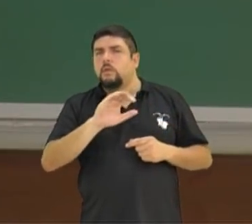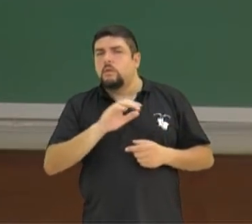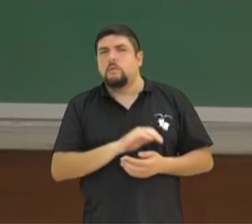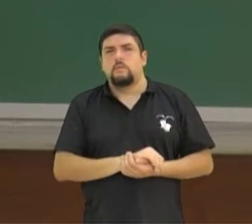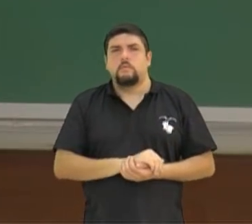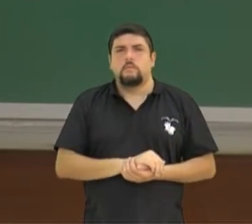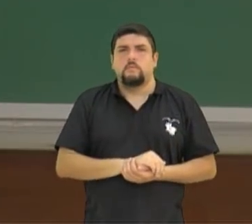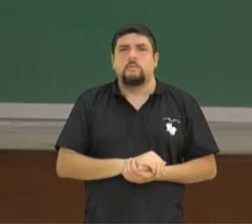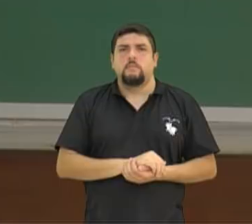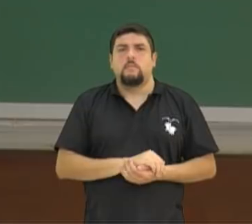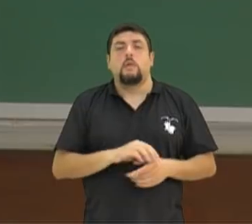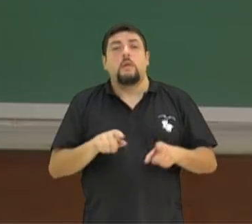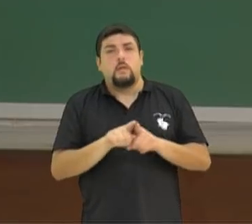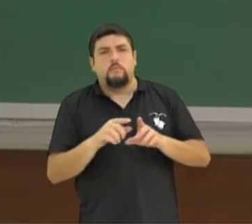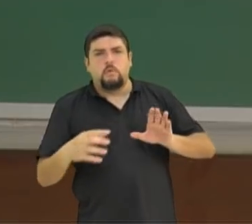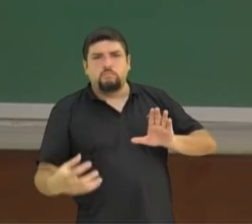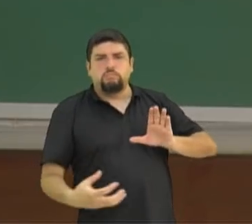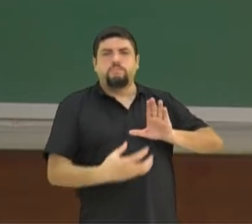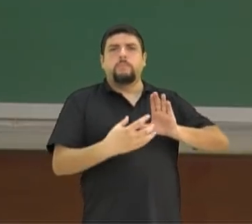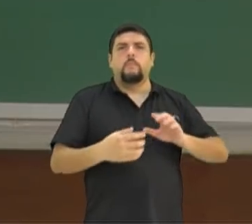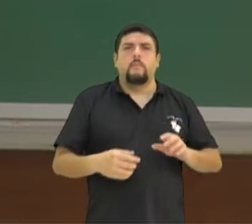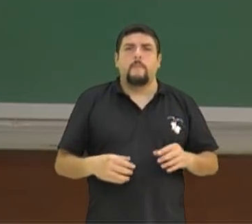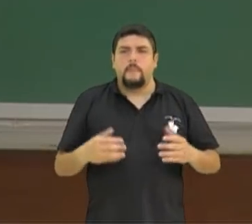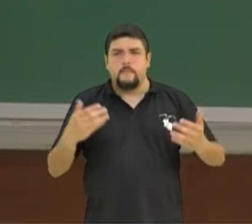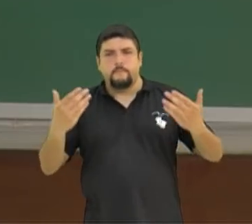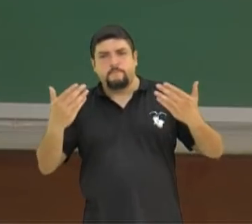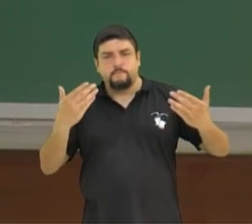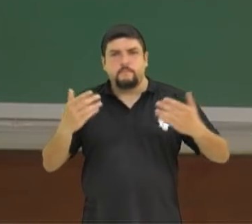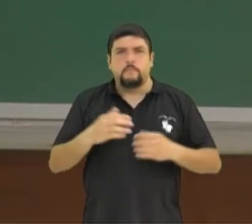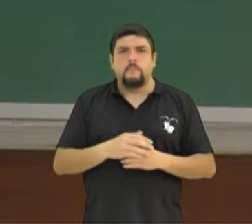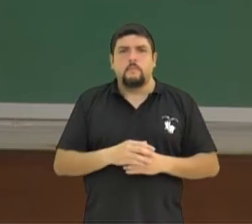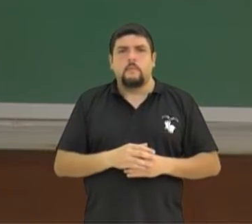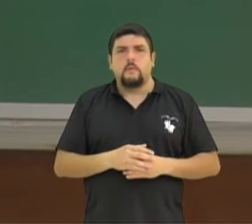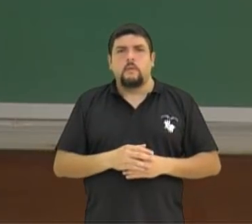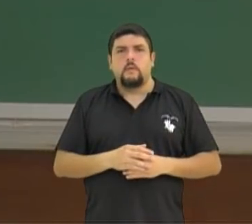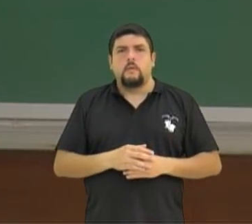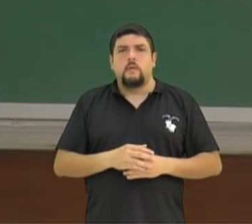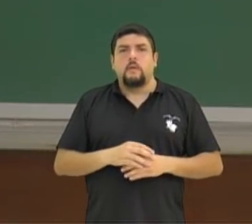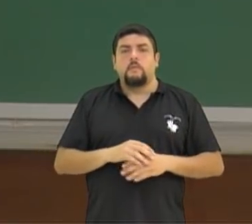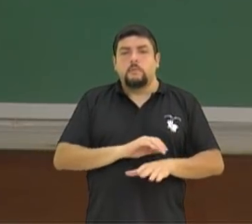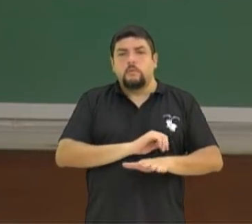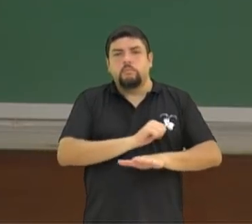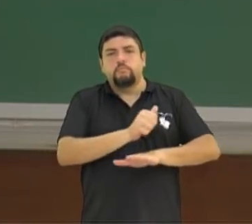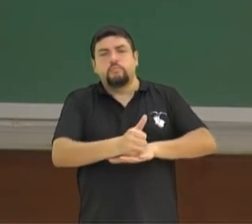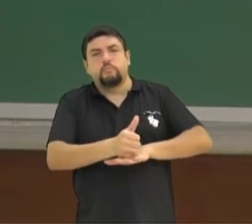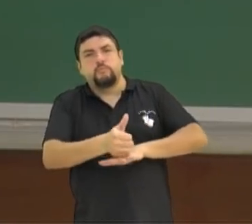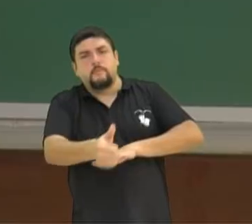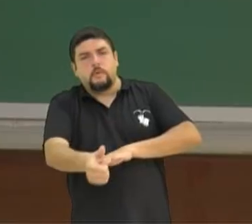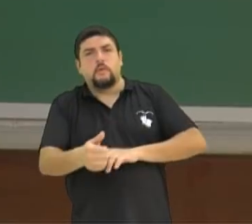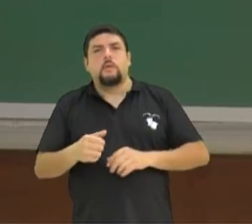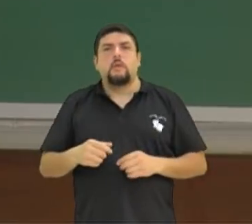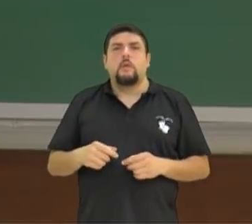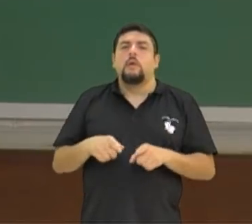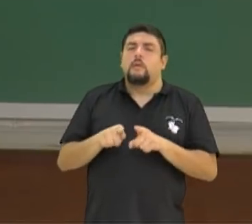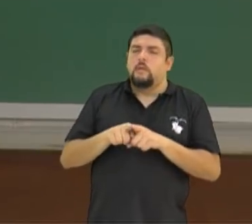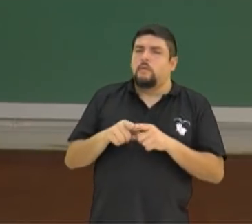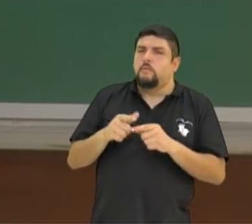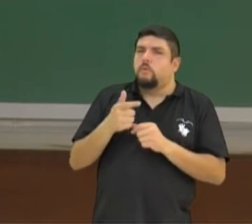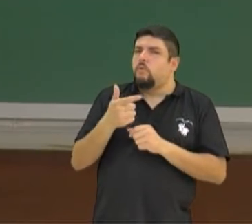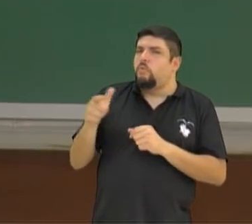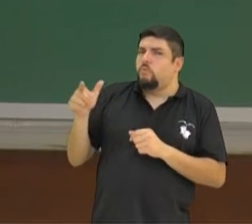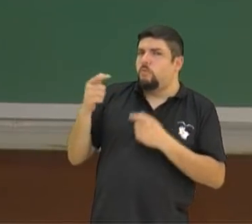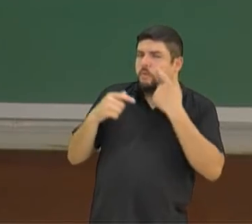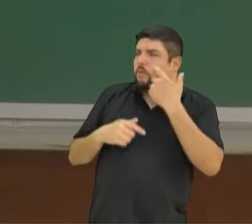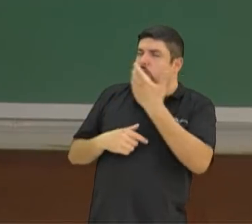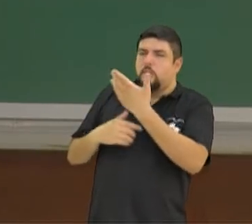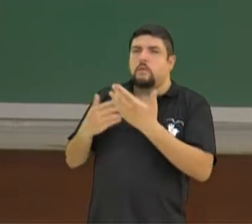a comparação, já falei, né? Então, metonímia, né? Dessas que estão aqui, e outras que a gente vai continuar estudando,